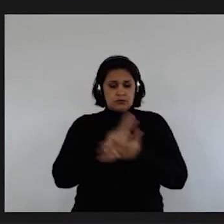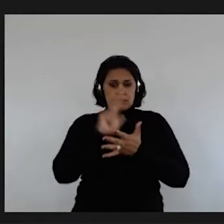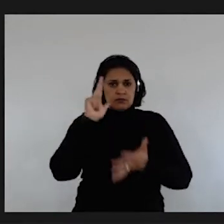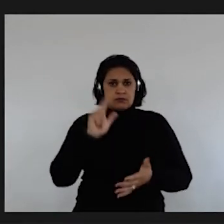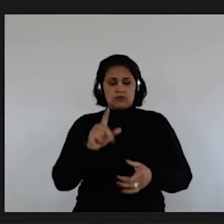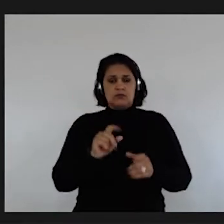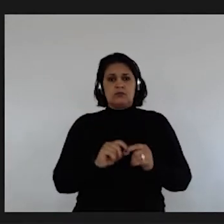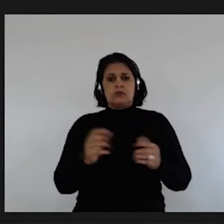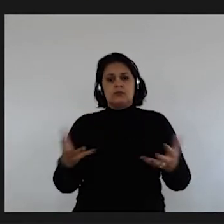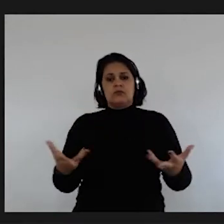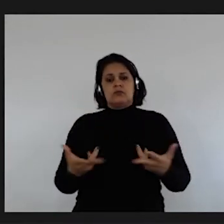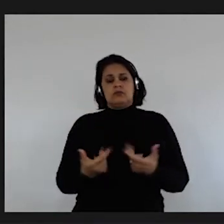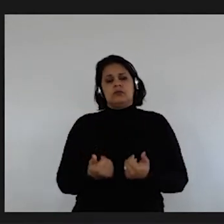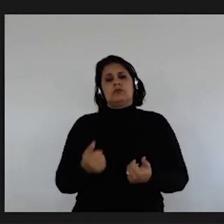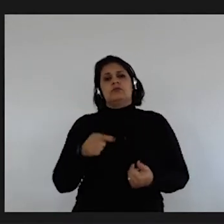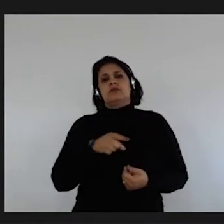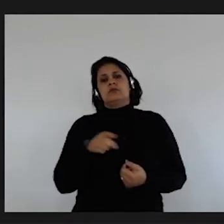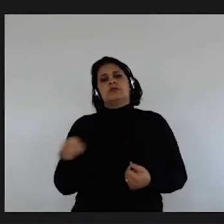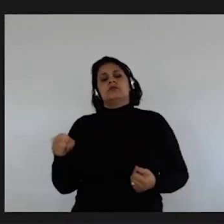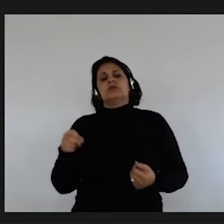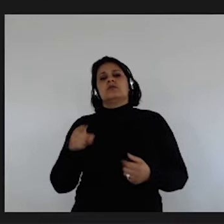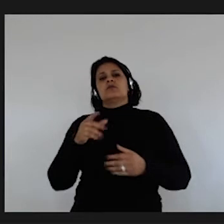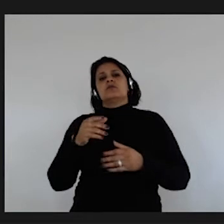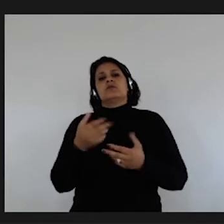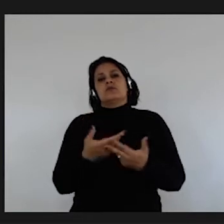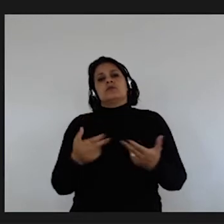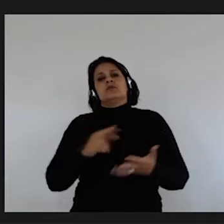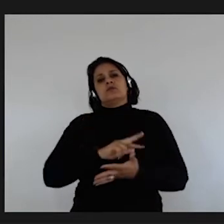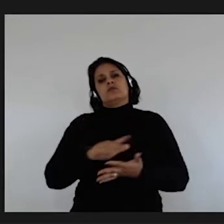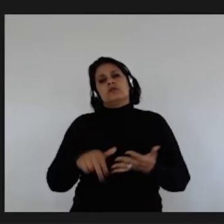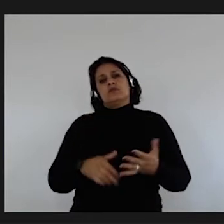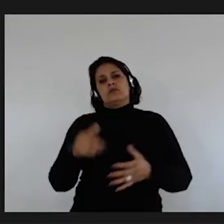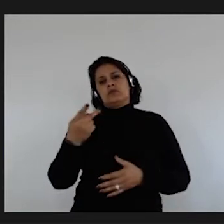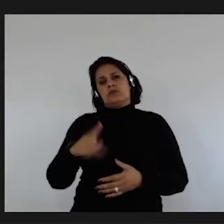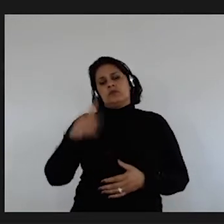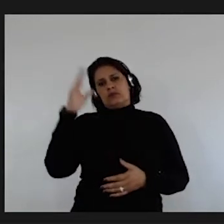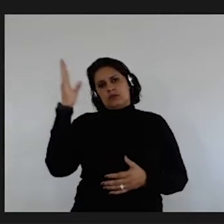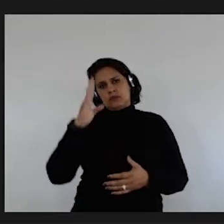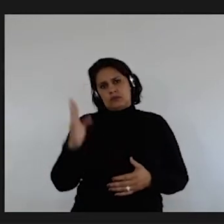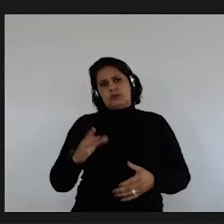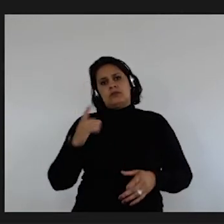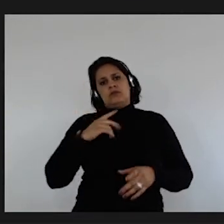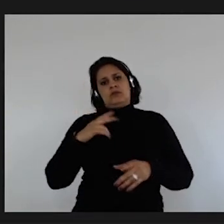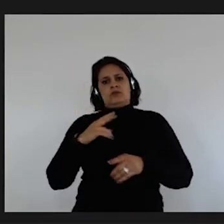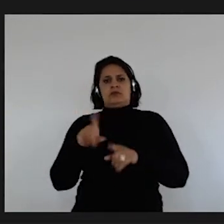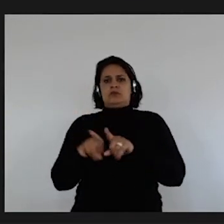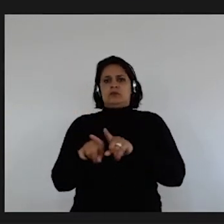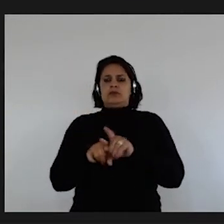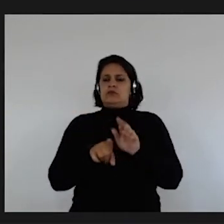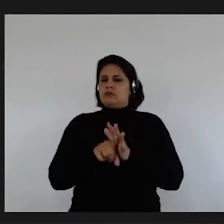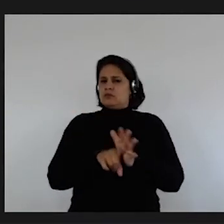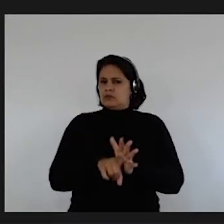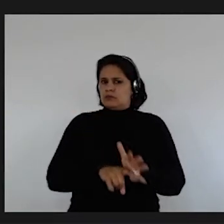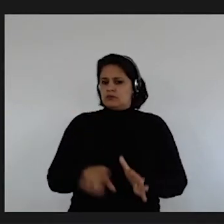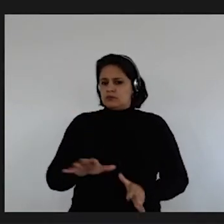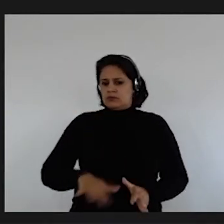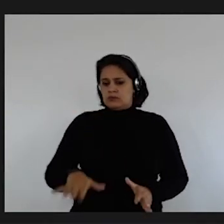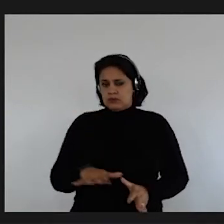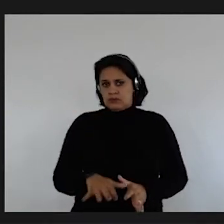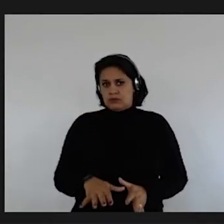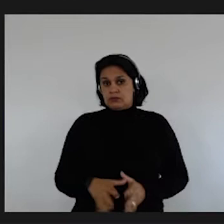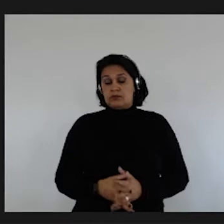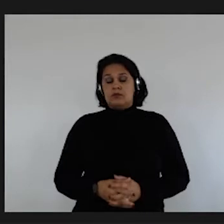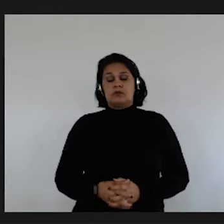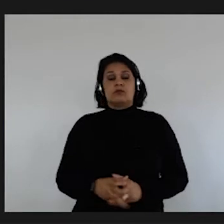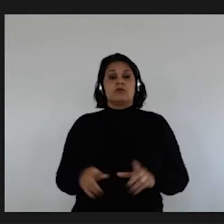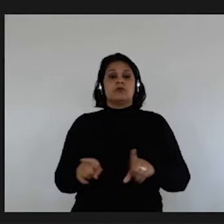qualidade e sanidade dos produtos agropecuários brasileiros, além da fiscalização em campo que se faz necessária. Por outro lado, as cooperativas também